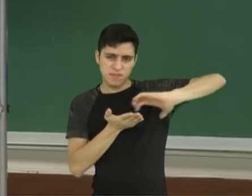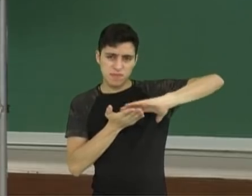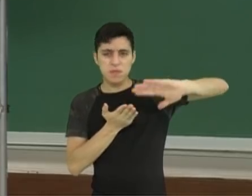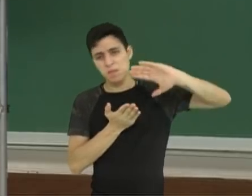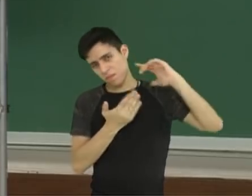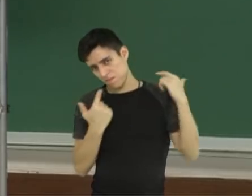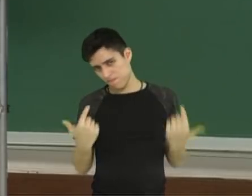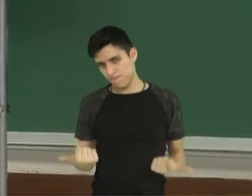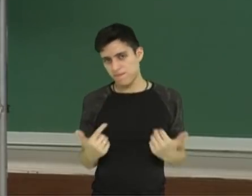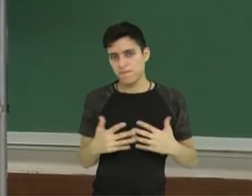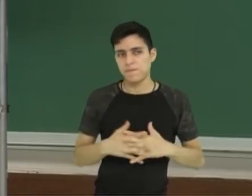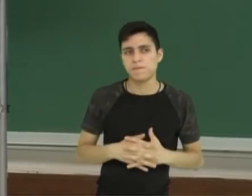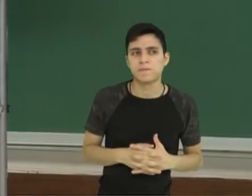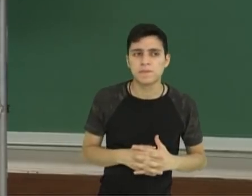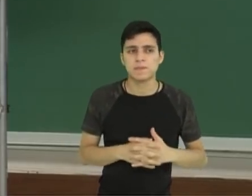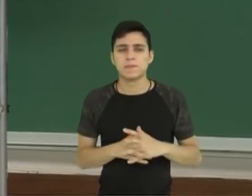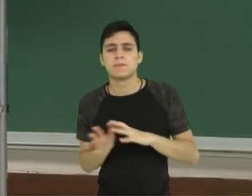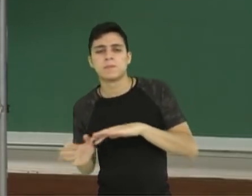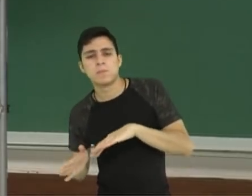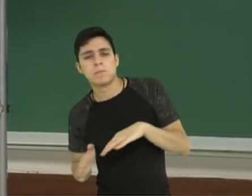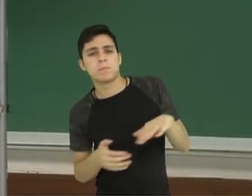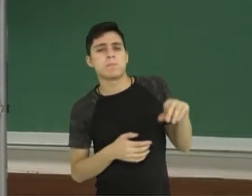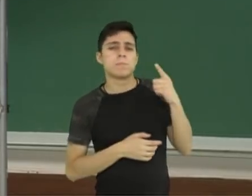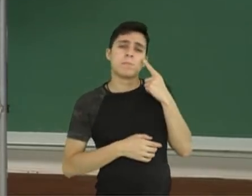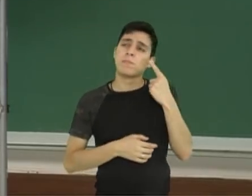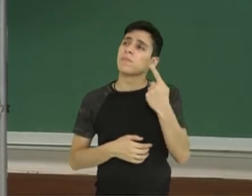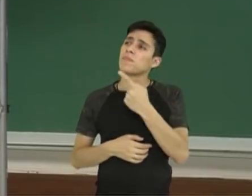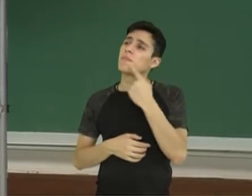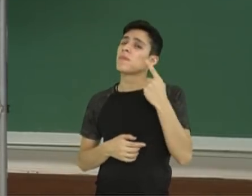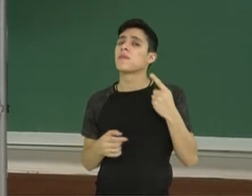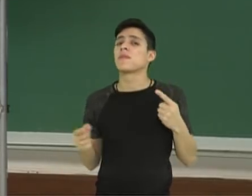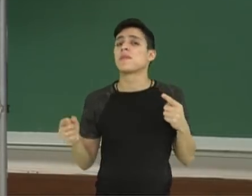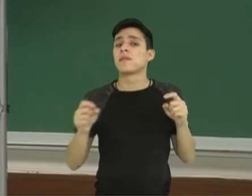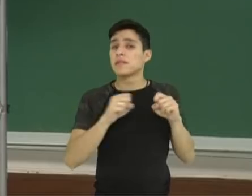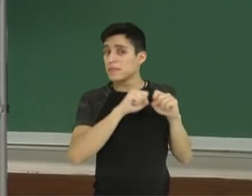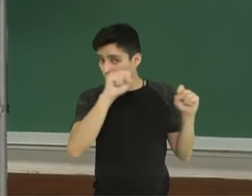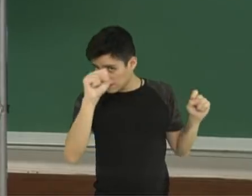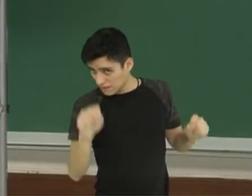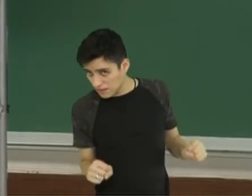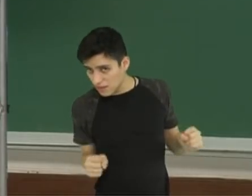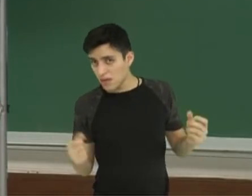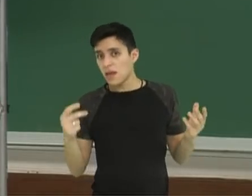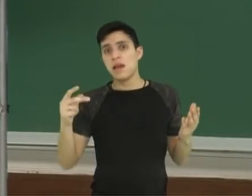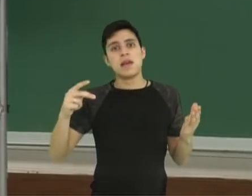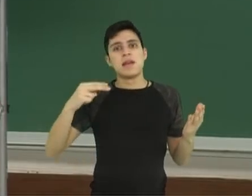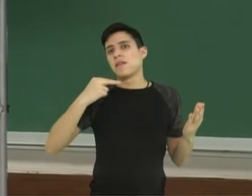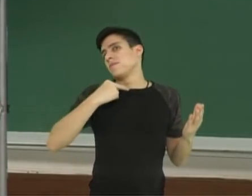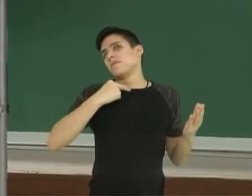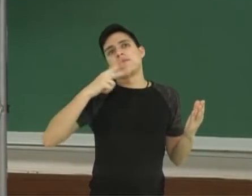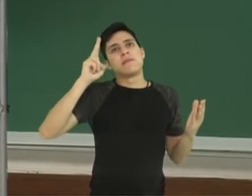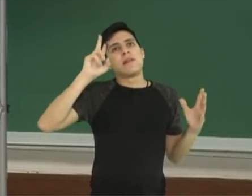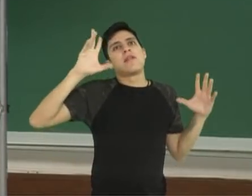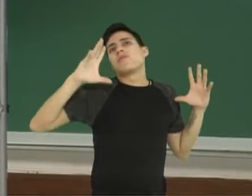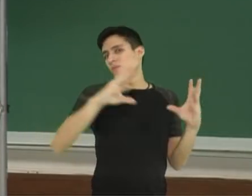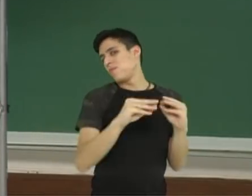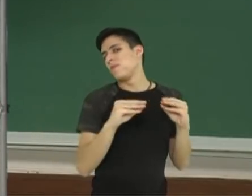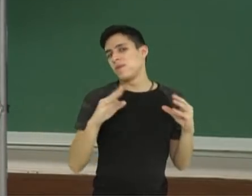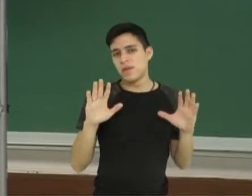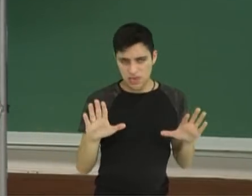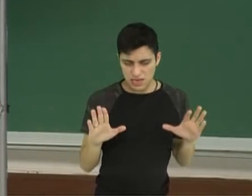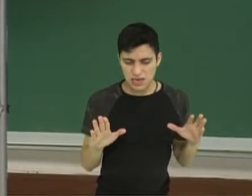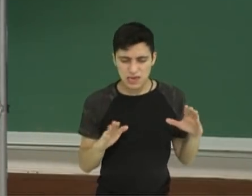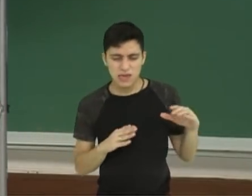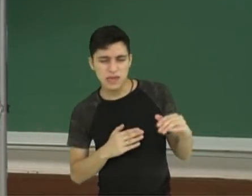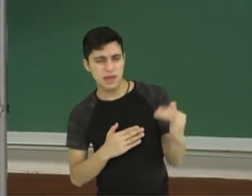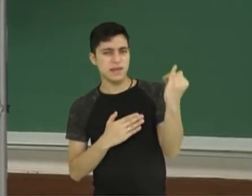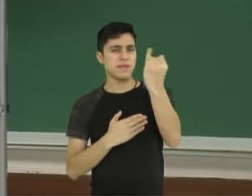removido. Próximo sistema, vamos relembrar vários? Não vamos relembrar todos, mas os mais importantes eu sei